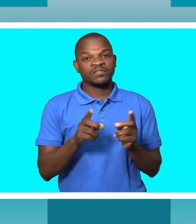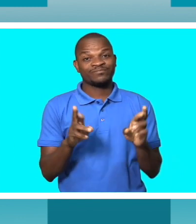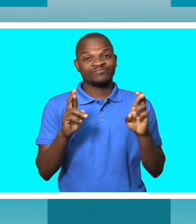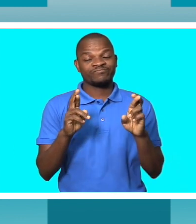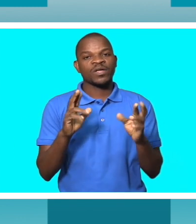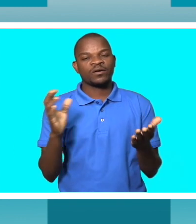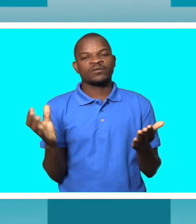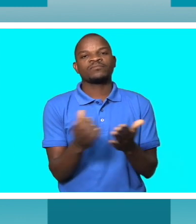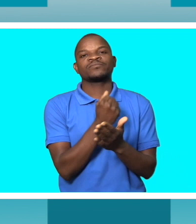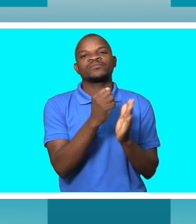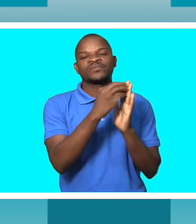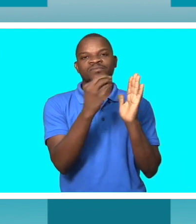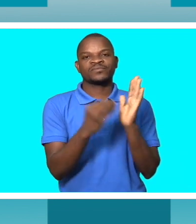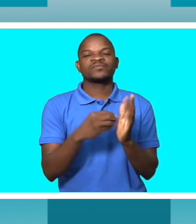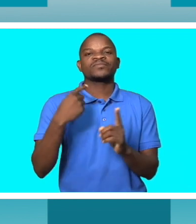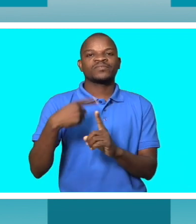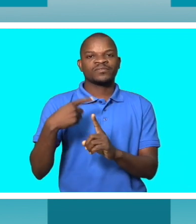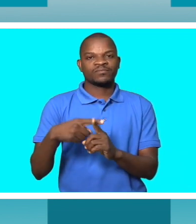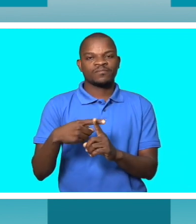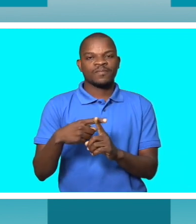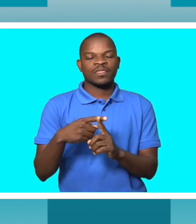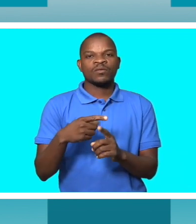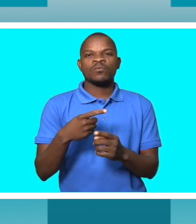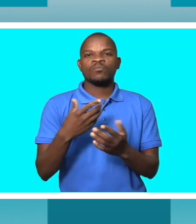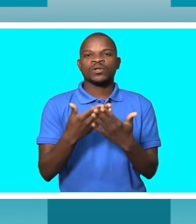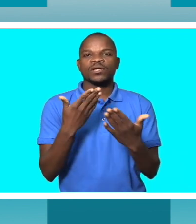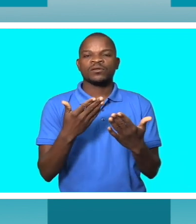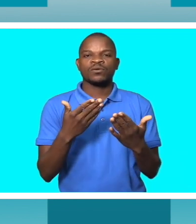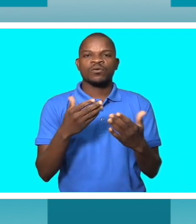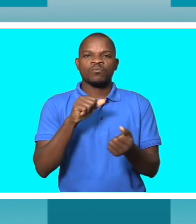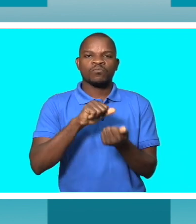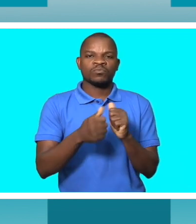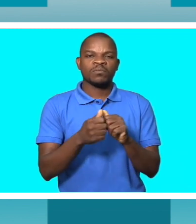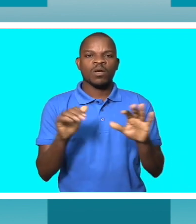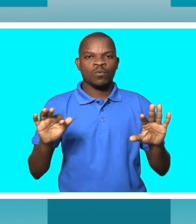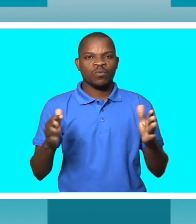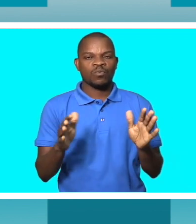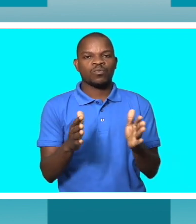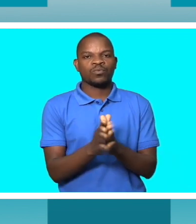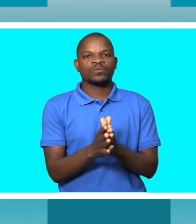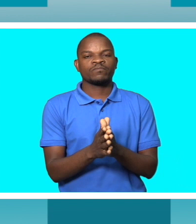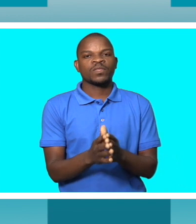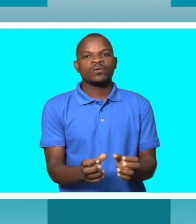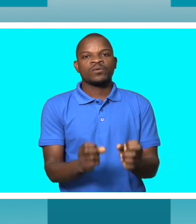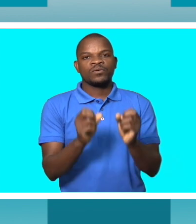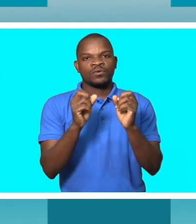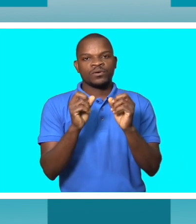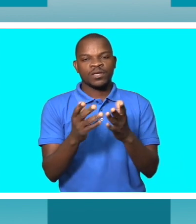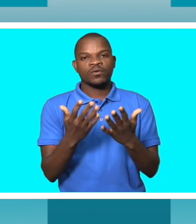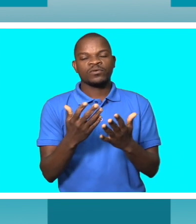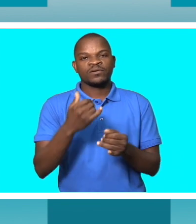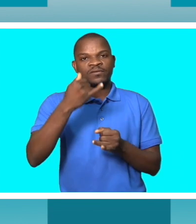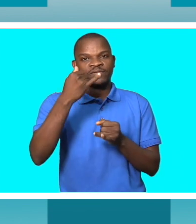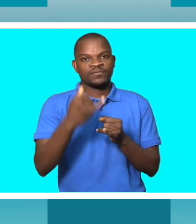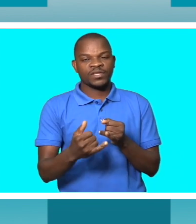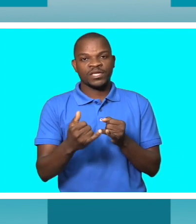temos fé que vamos conseguir minimizar, vamos conseguir minimizar. Os problemas vão se minimizando aos poucos. E, senhor presidente,